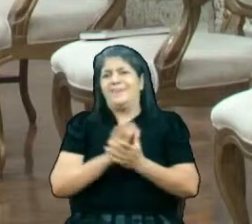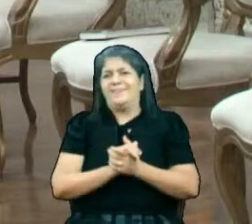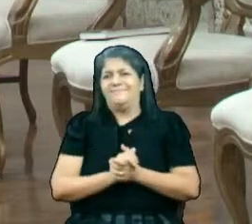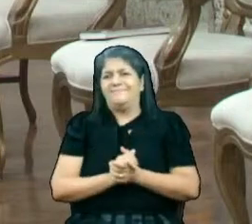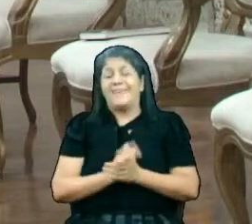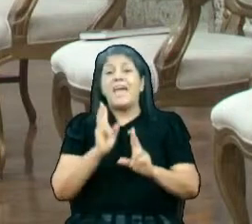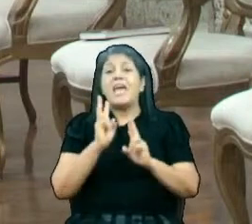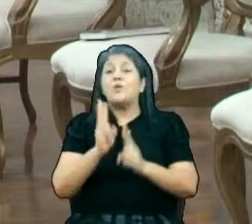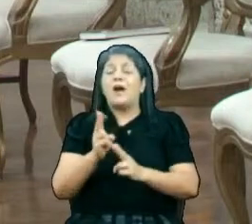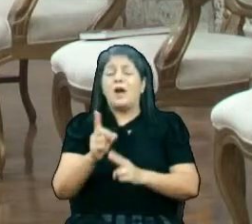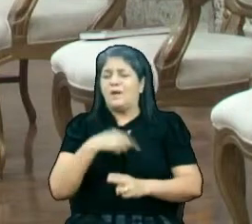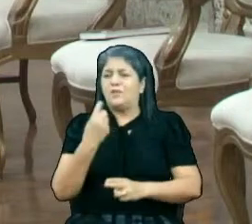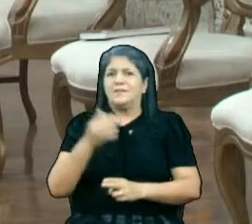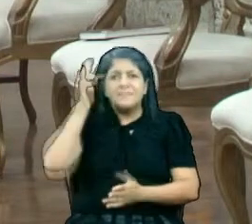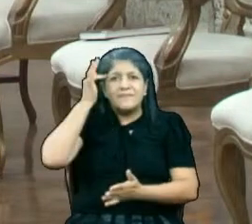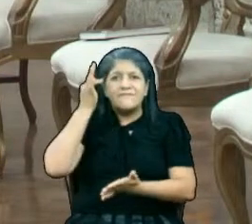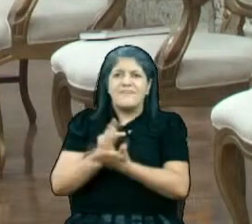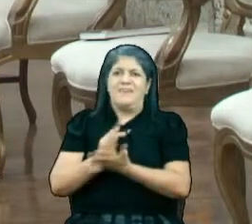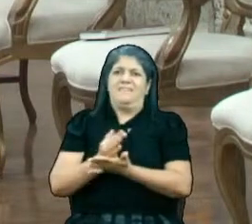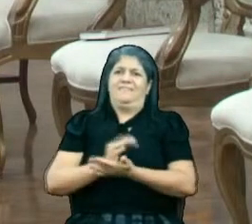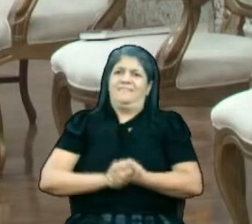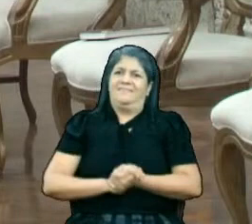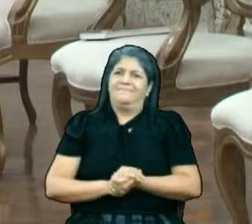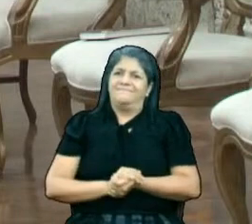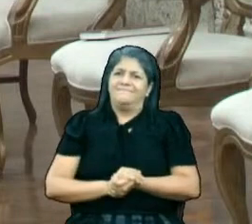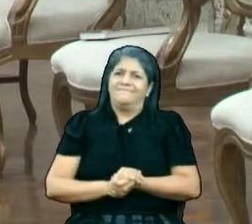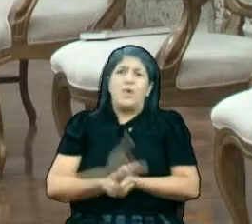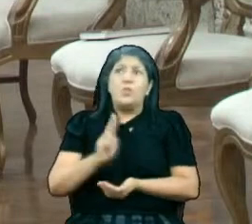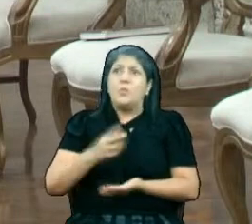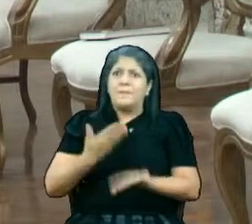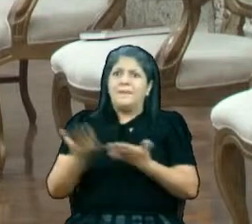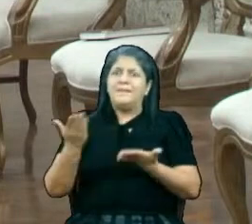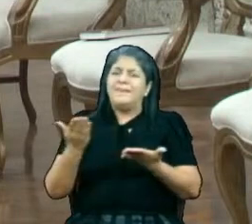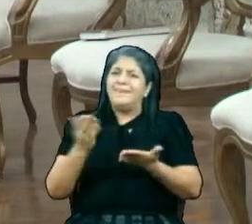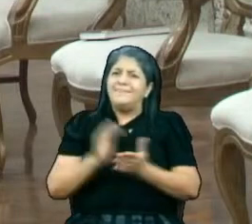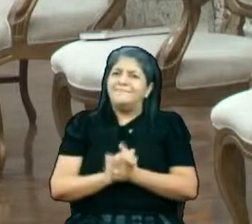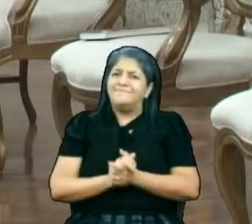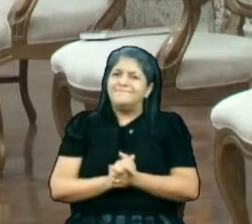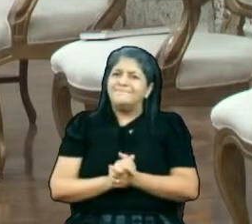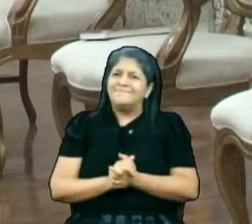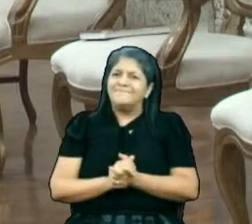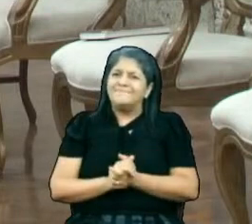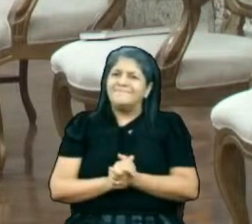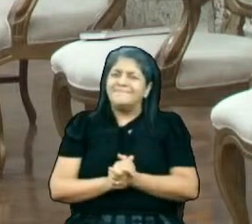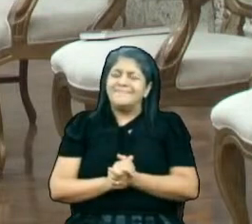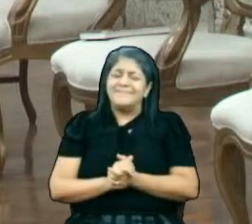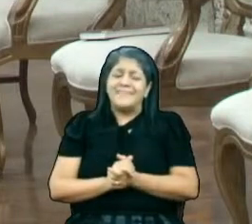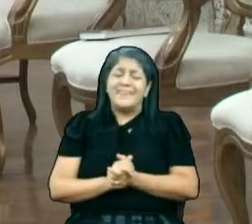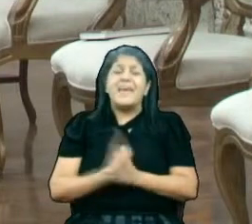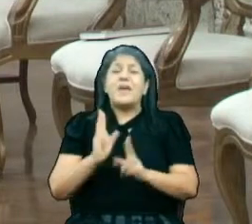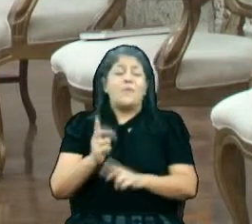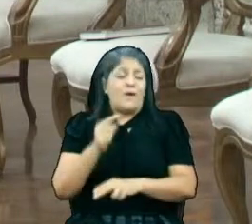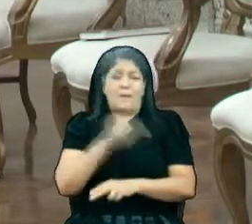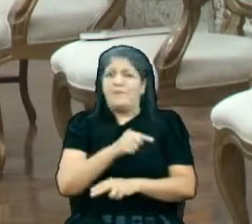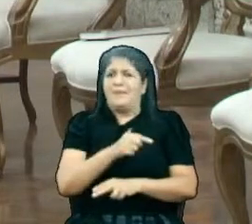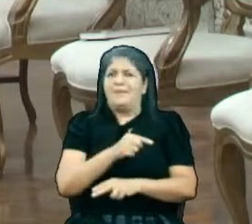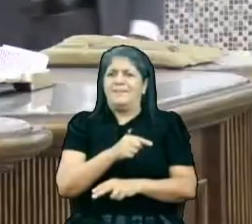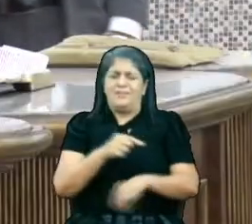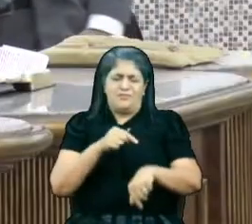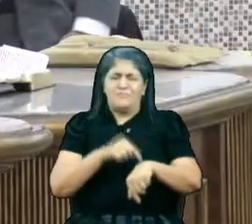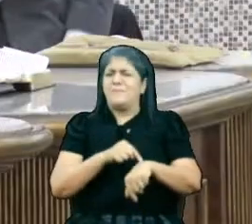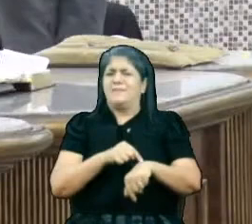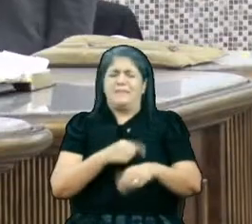Deus e essa mulher perdeu a drac na Mas ela não se conformou com